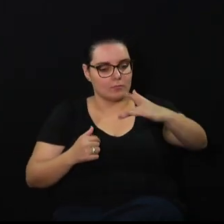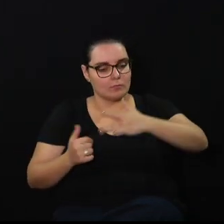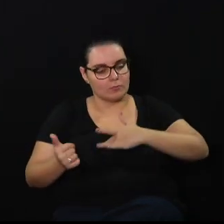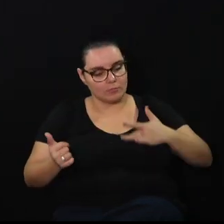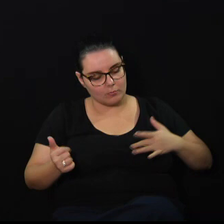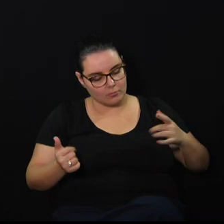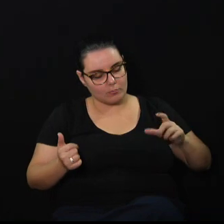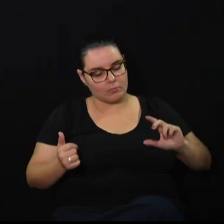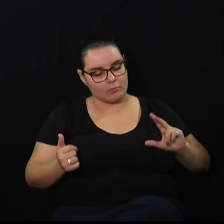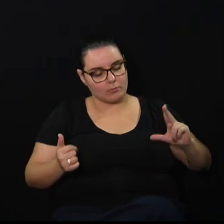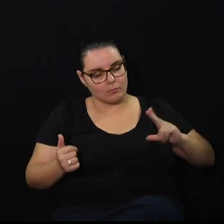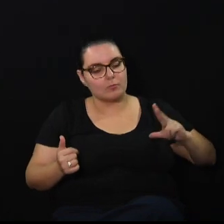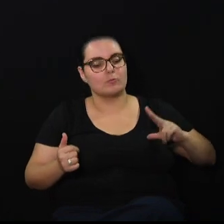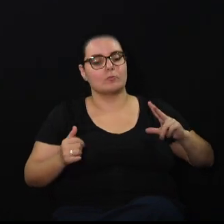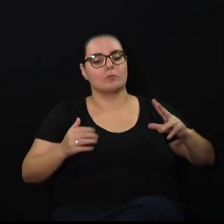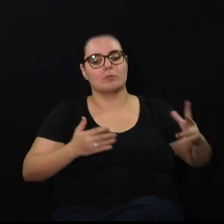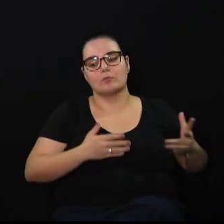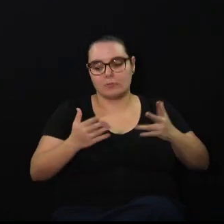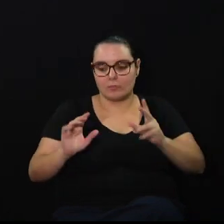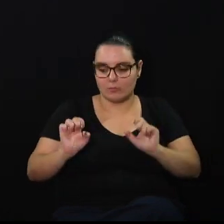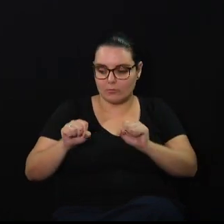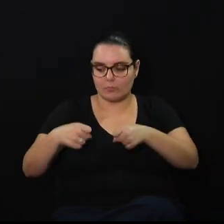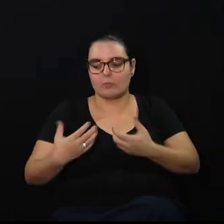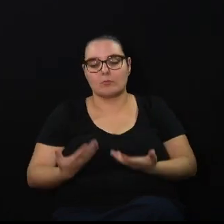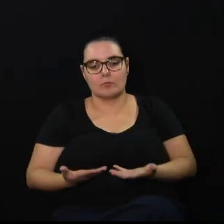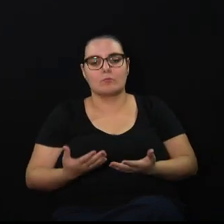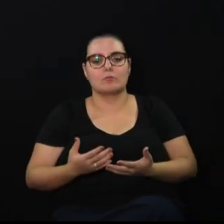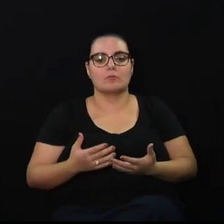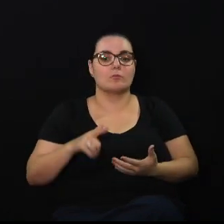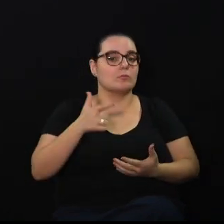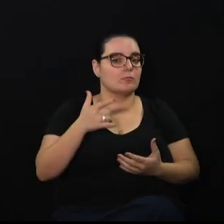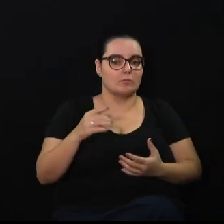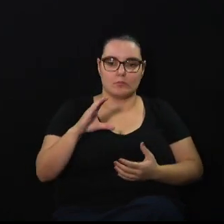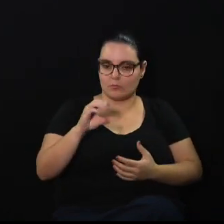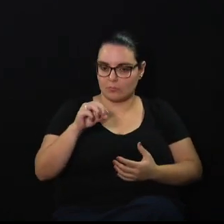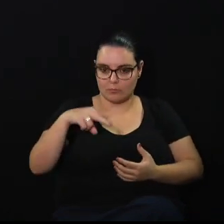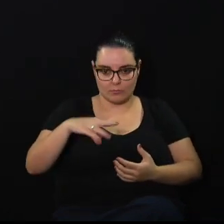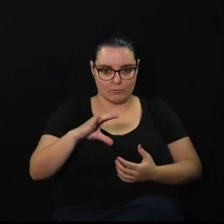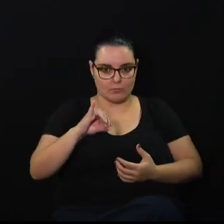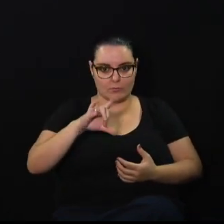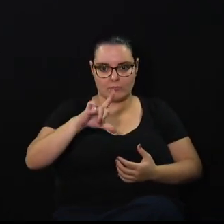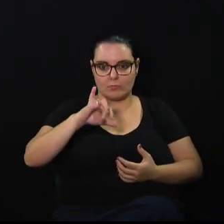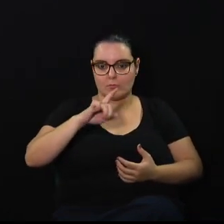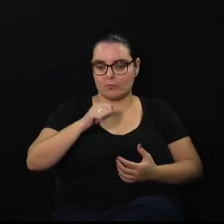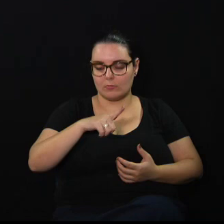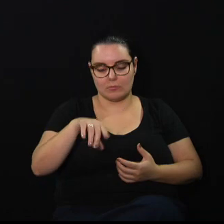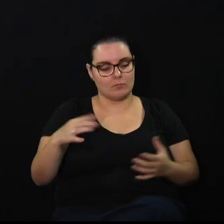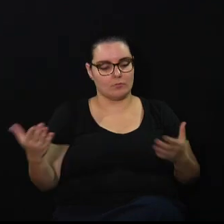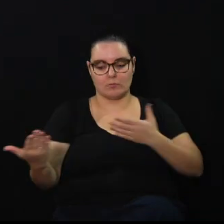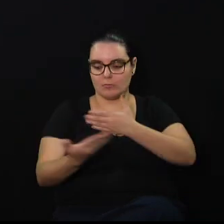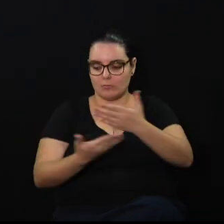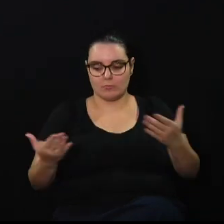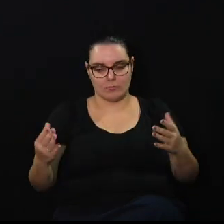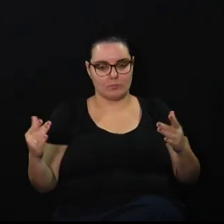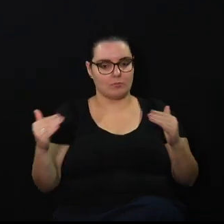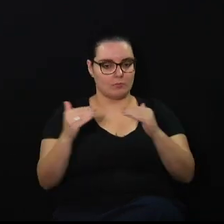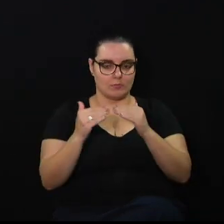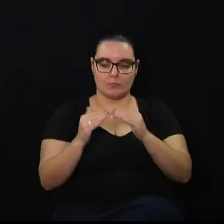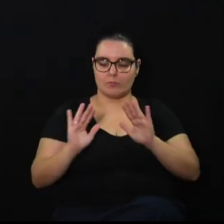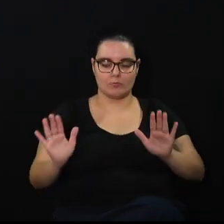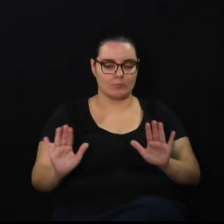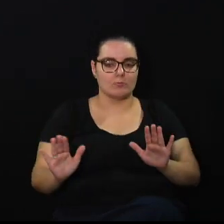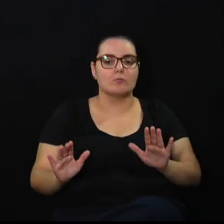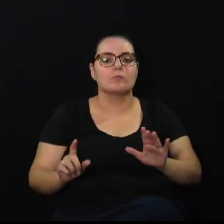processos não têm é a audiência de conciliação o juiz acaba vem da sentença sentença normalmente